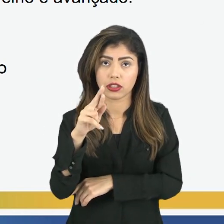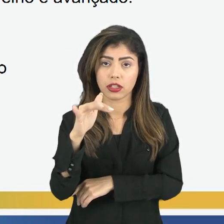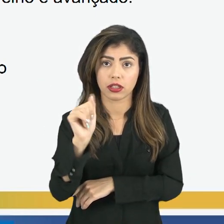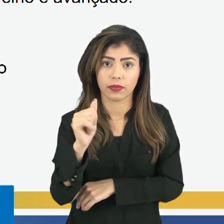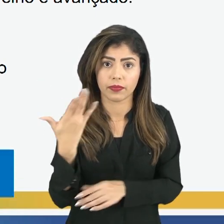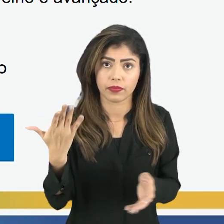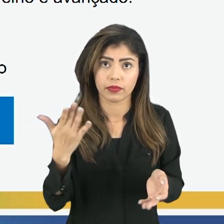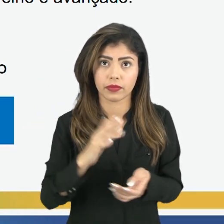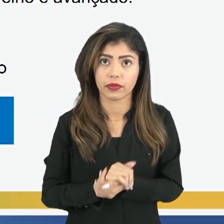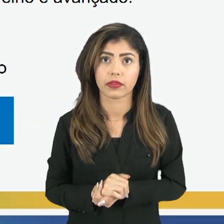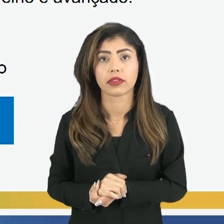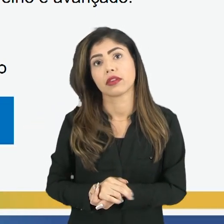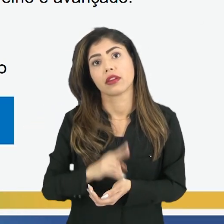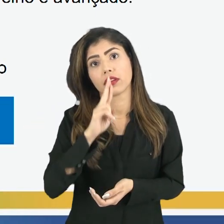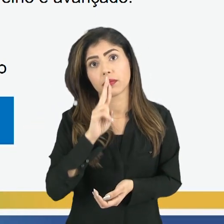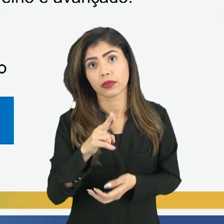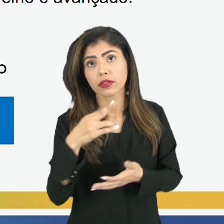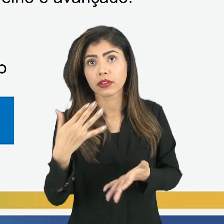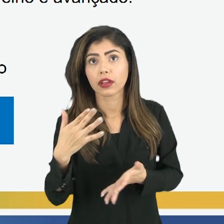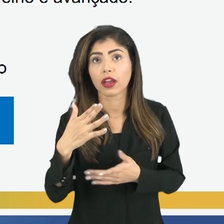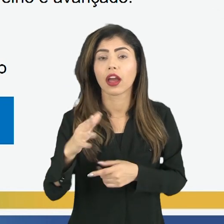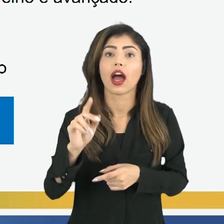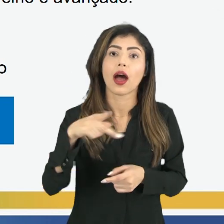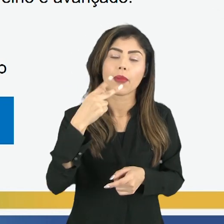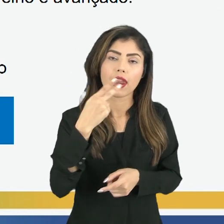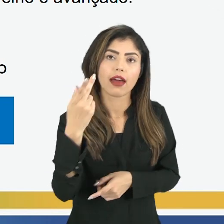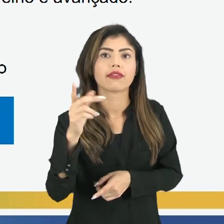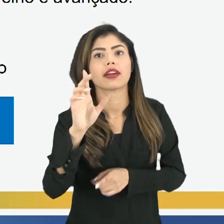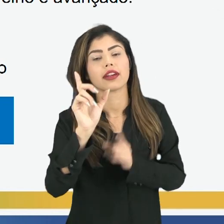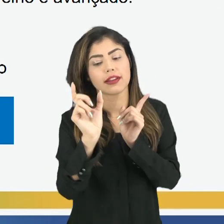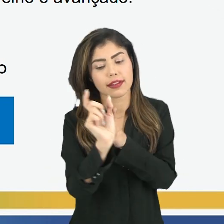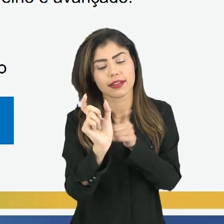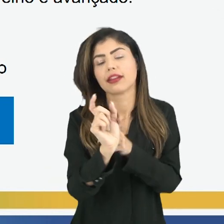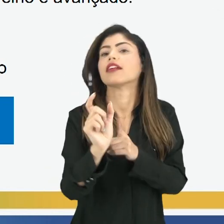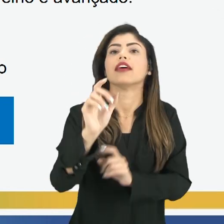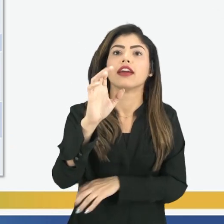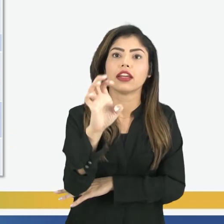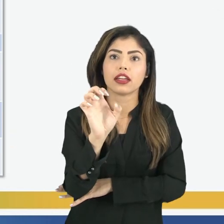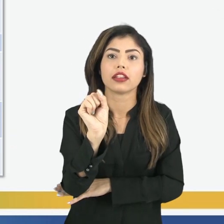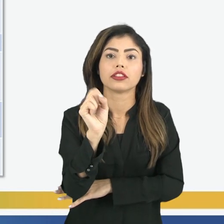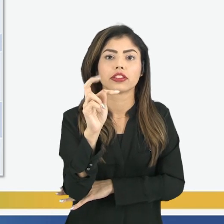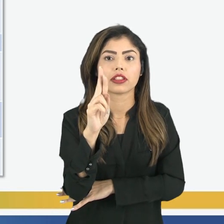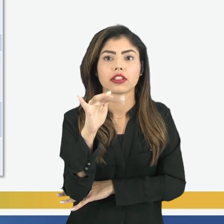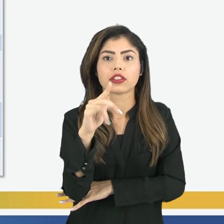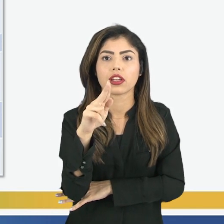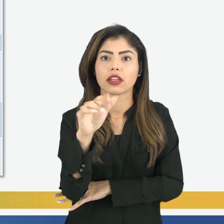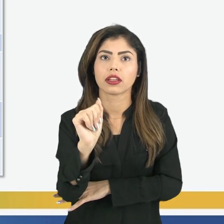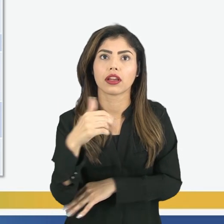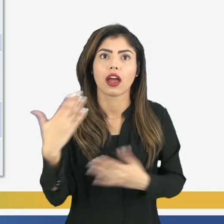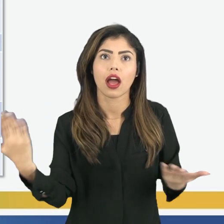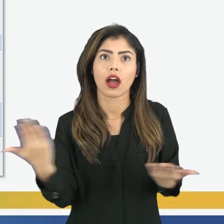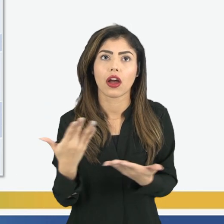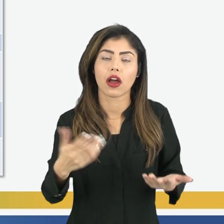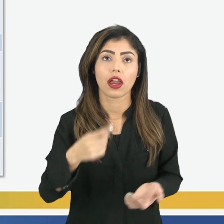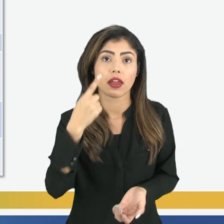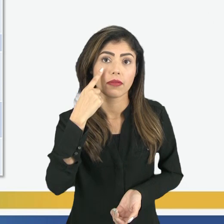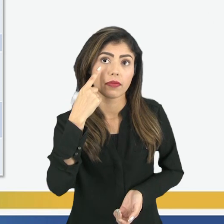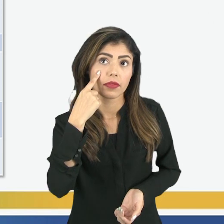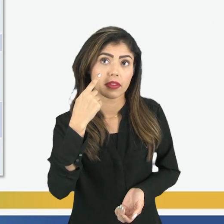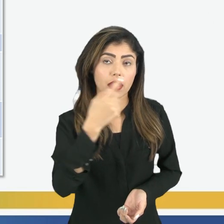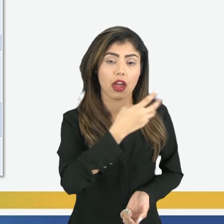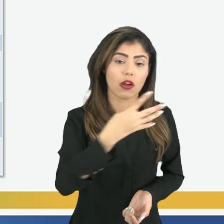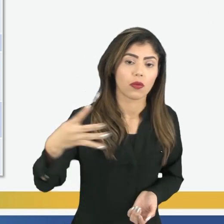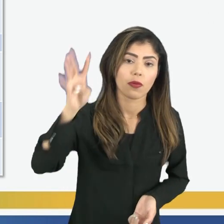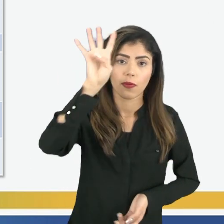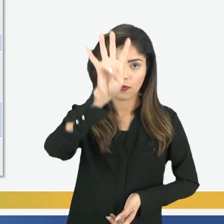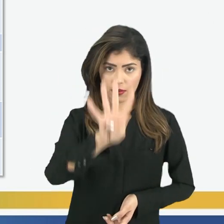acham? Resposta, letra D, indicar que a palavra é estrangeira. Vamos agora, gente, para um quadro de